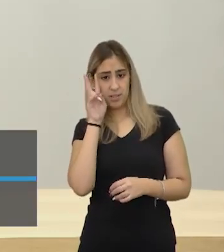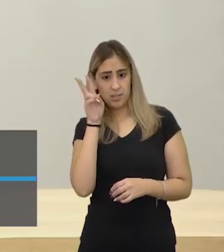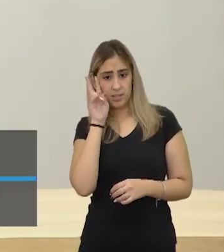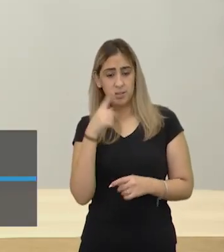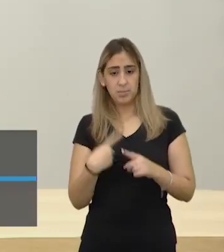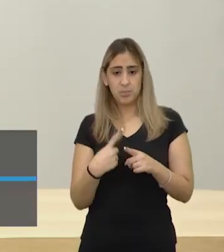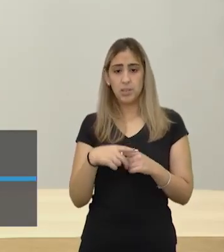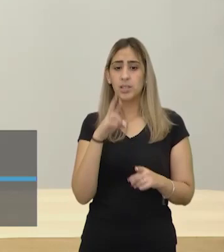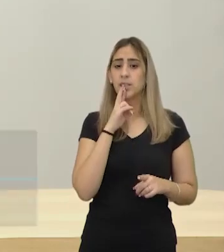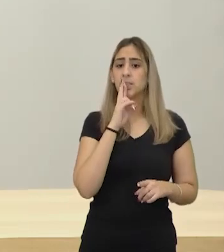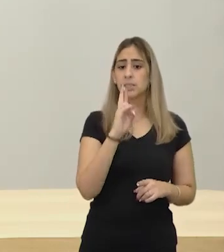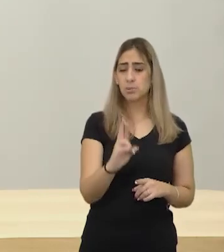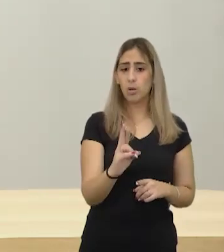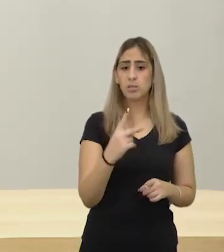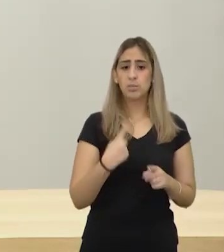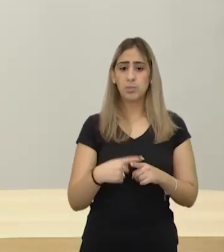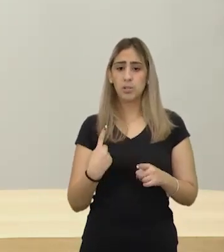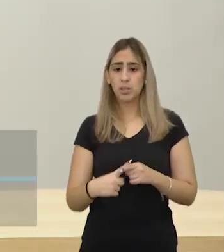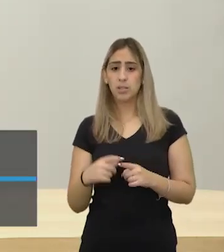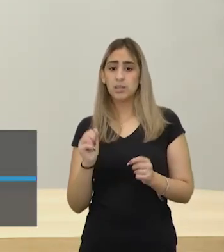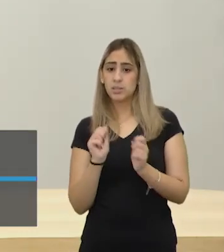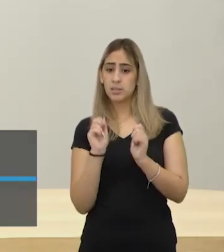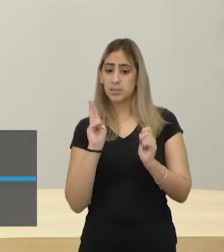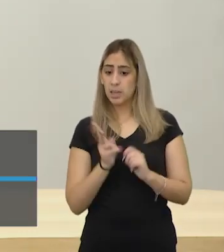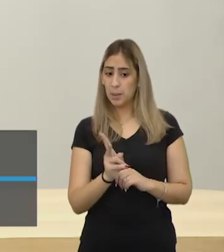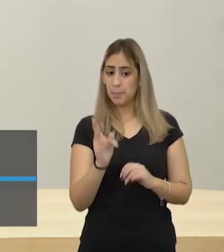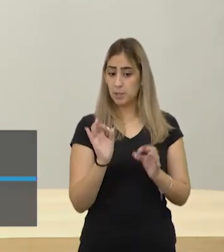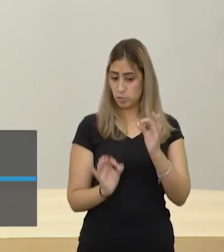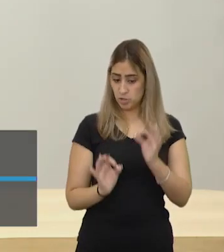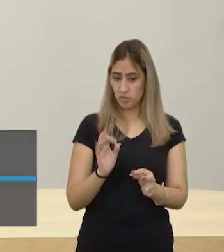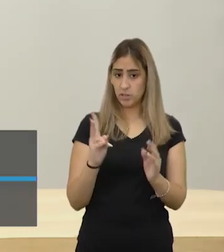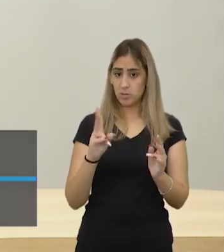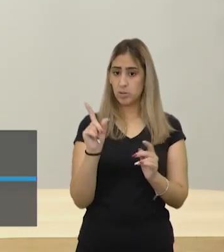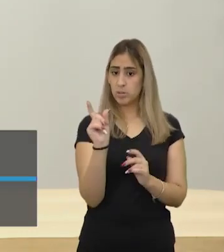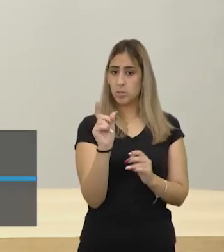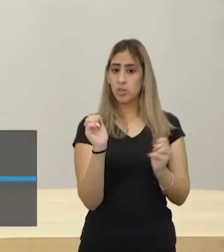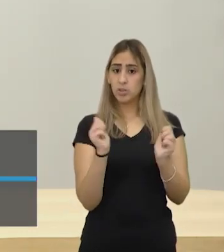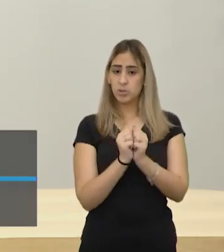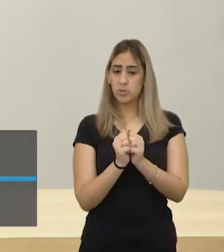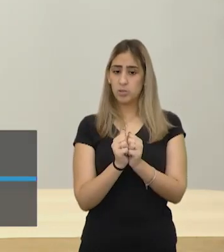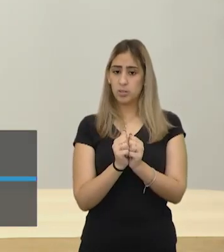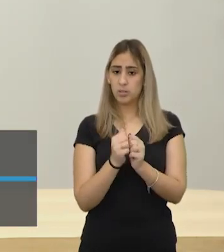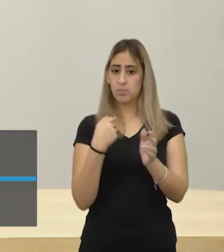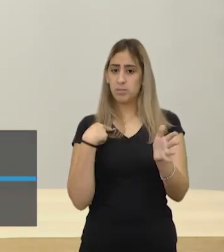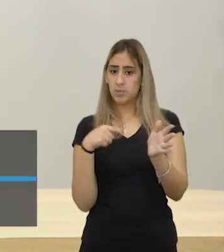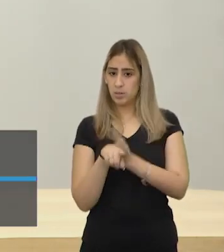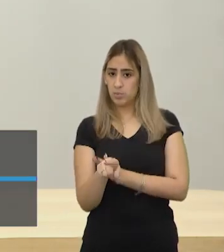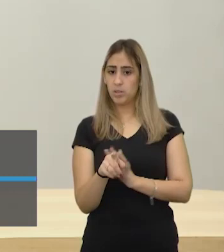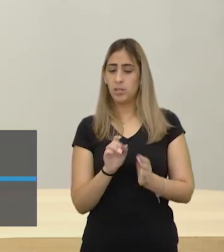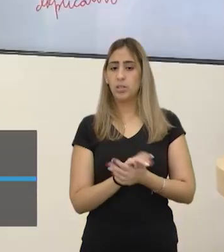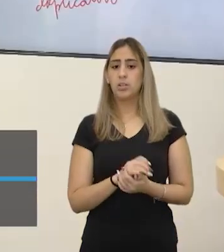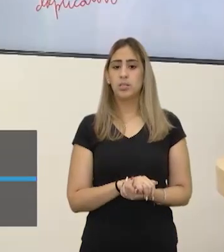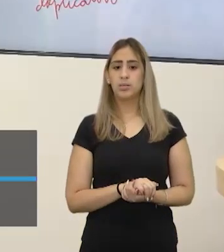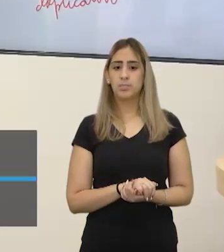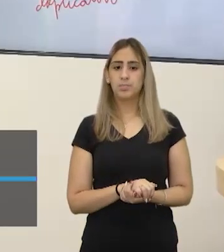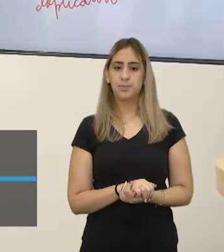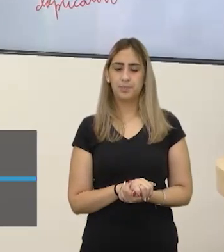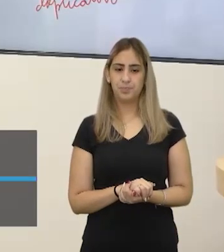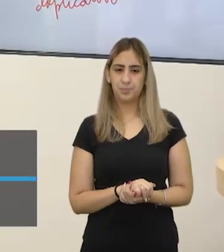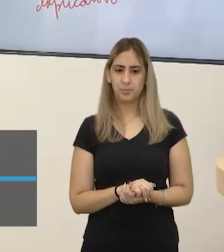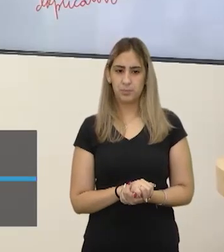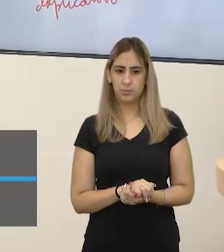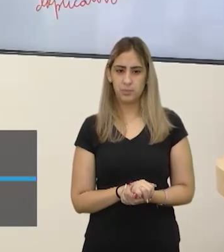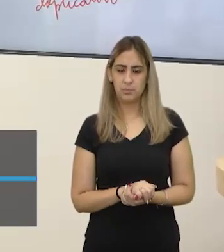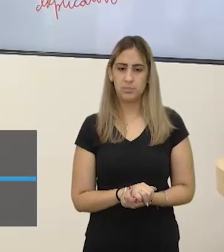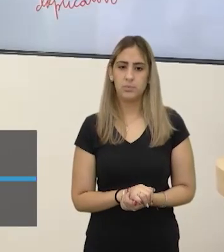resposta, o porquê explicativo, sempre juntinhos, Juntinho, tá vendo? Juntinho. Porquê no início É de um porquê frase explicativo. pergunta, tudo bem? É, porque da causa, né? Mas em